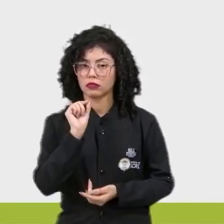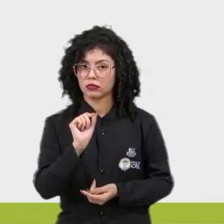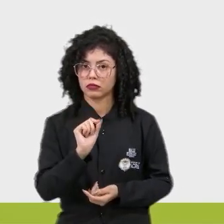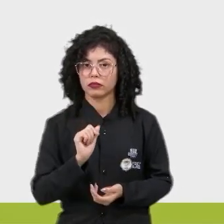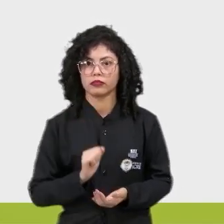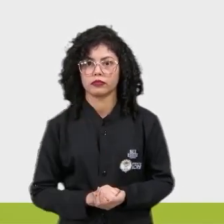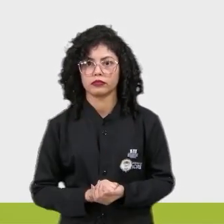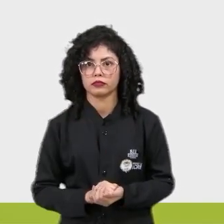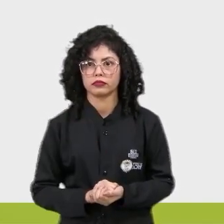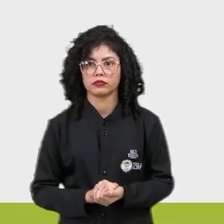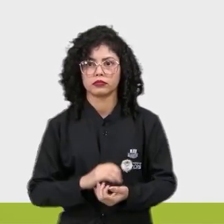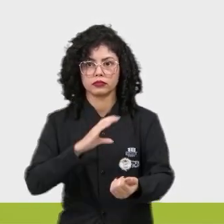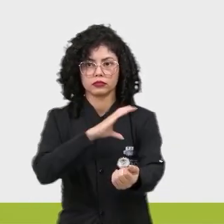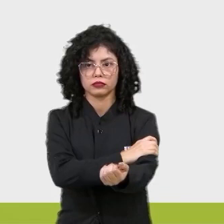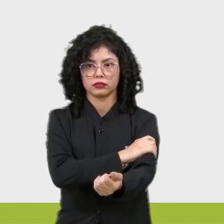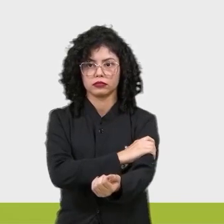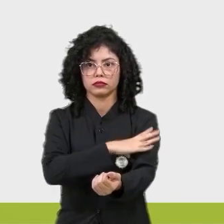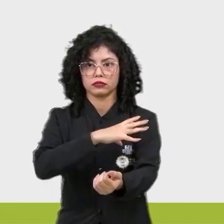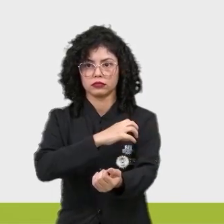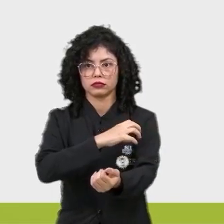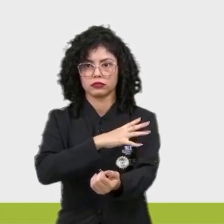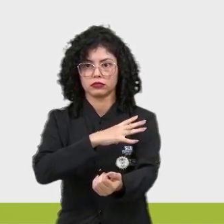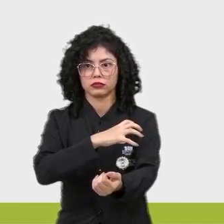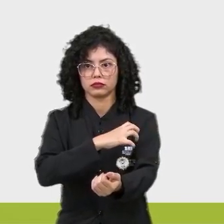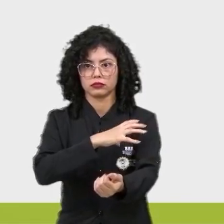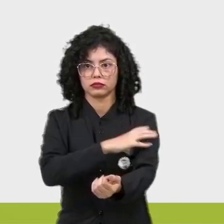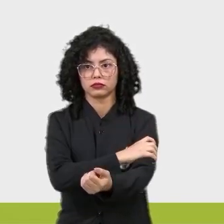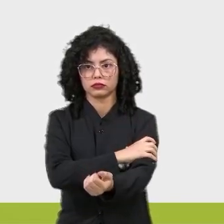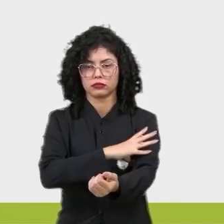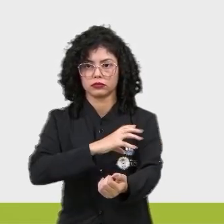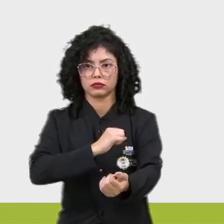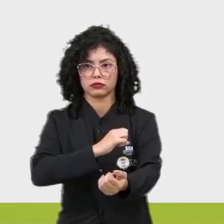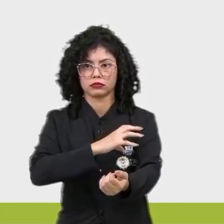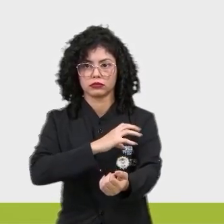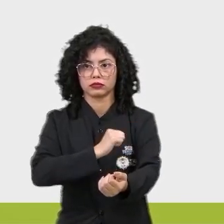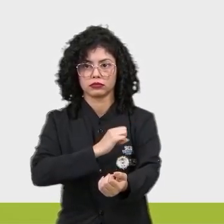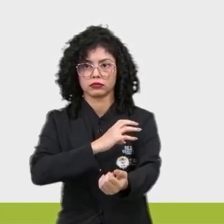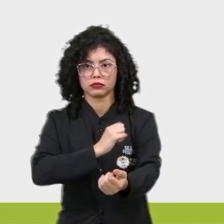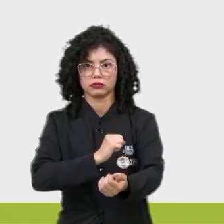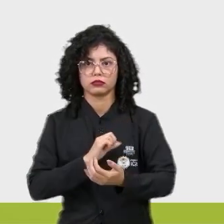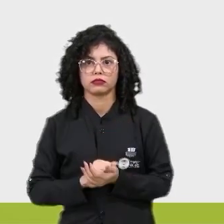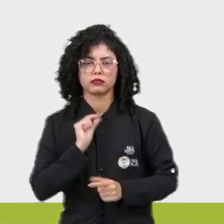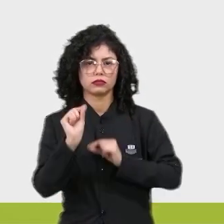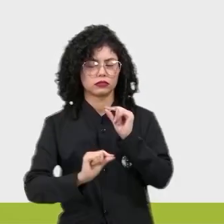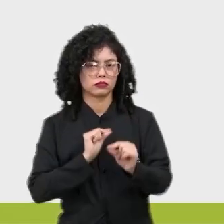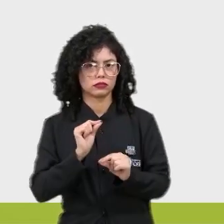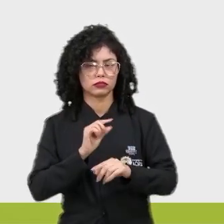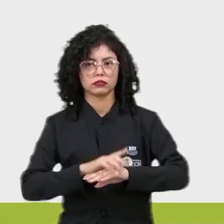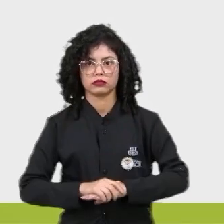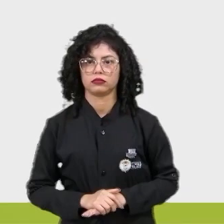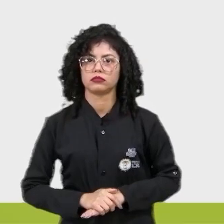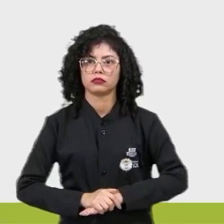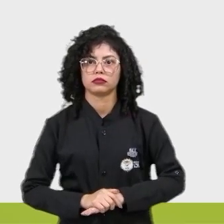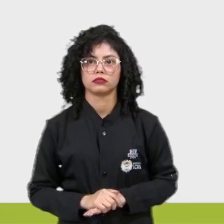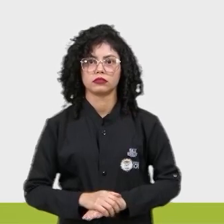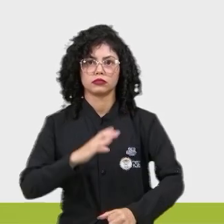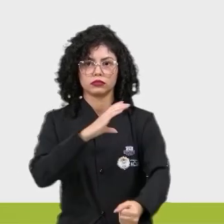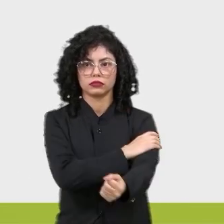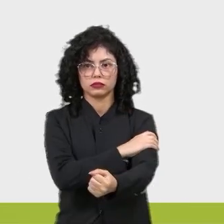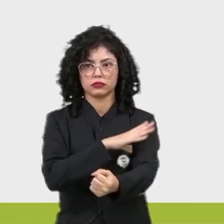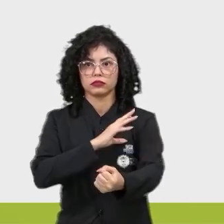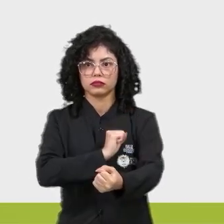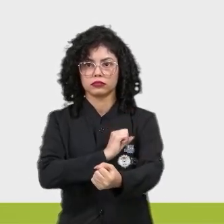seguinte: a pressão arterial. O que é a pressão arterial, professor? A